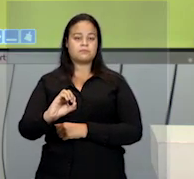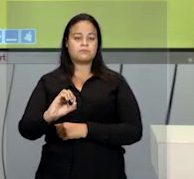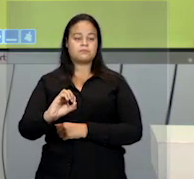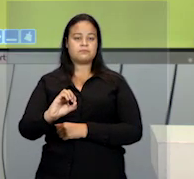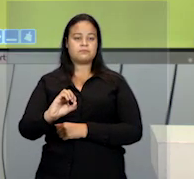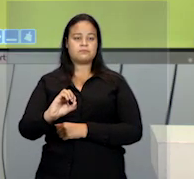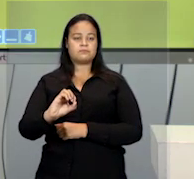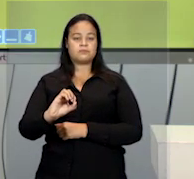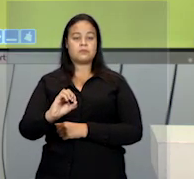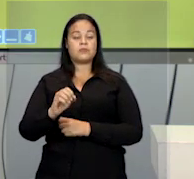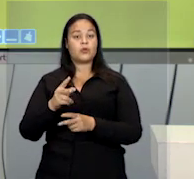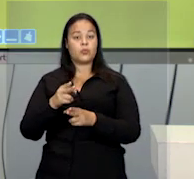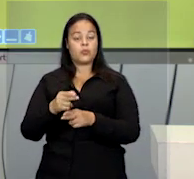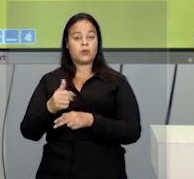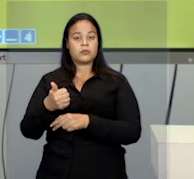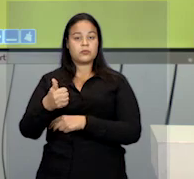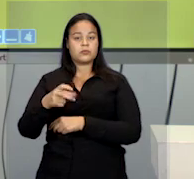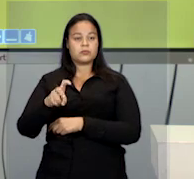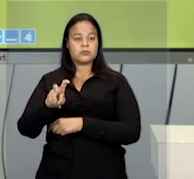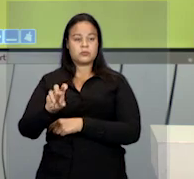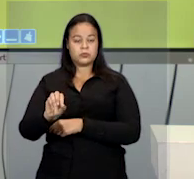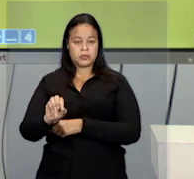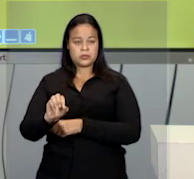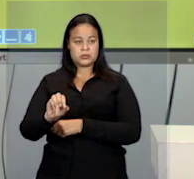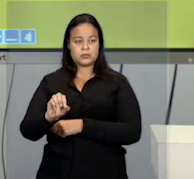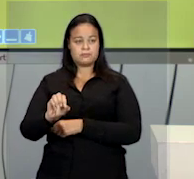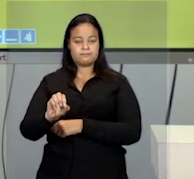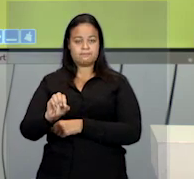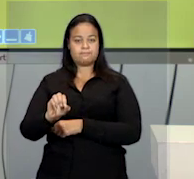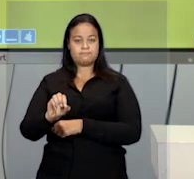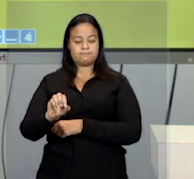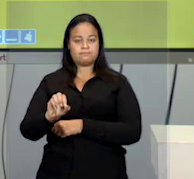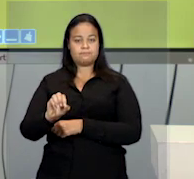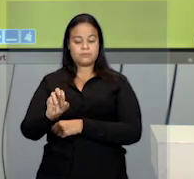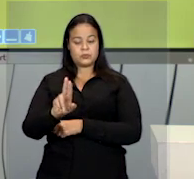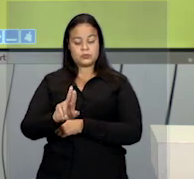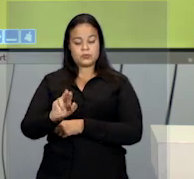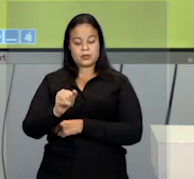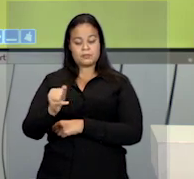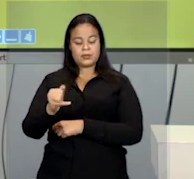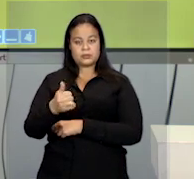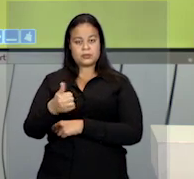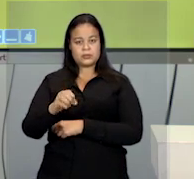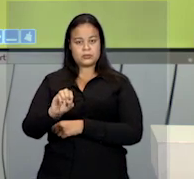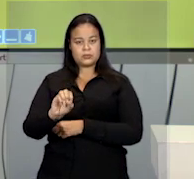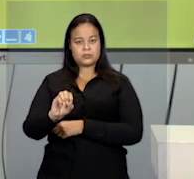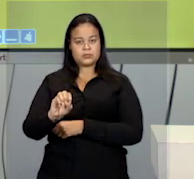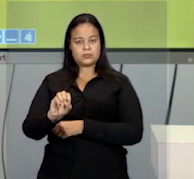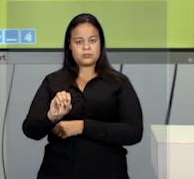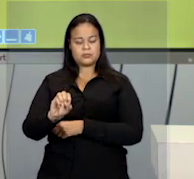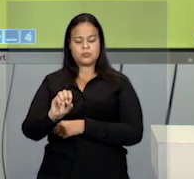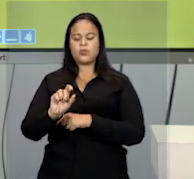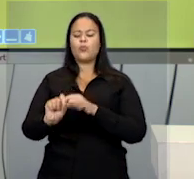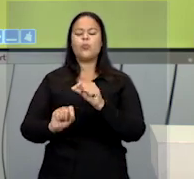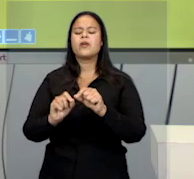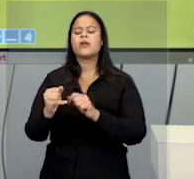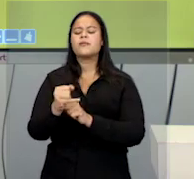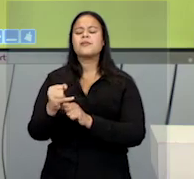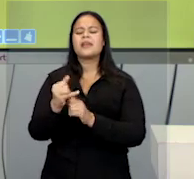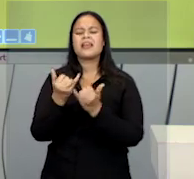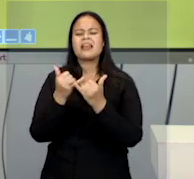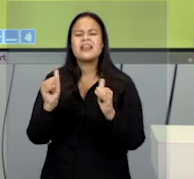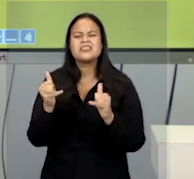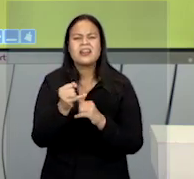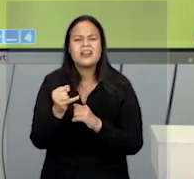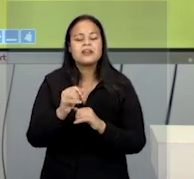150. O sinal aqui predominante é o negativo, né? Menos 150. O que é menos 150? É energia